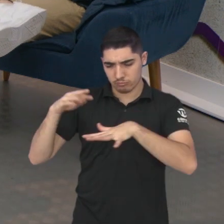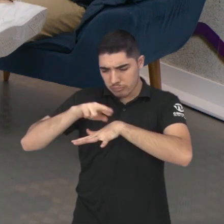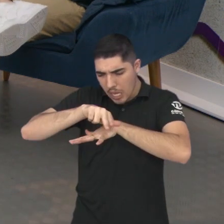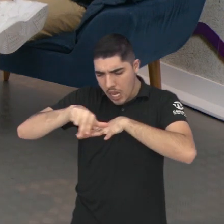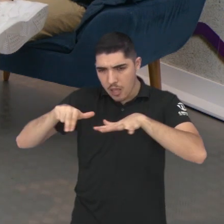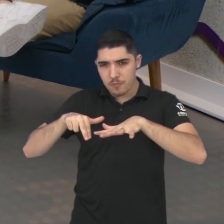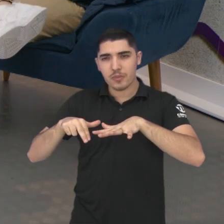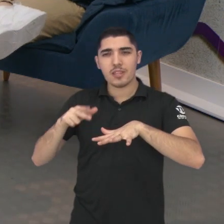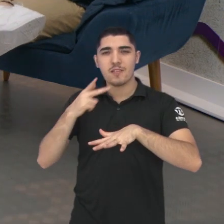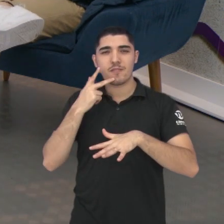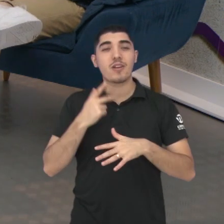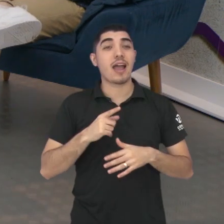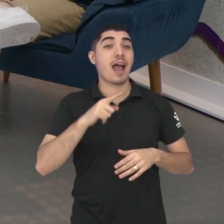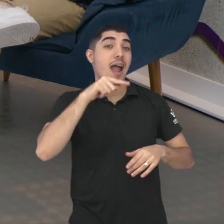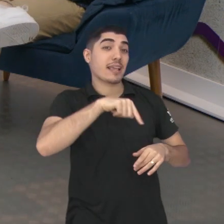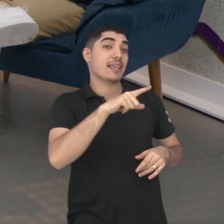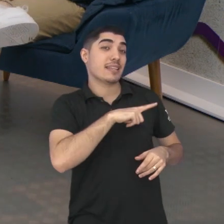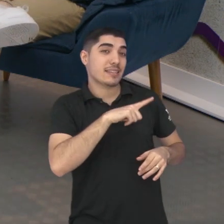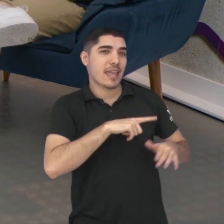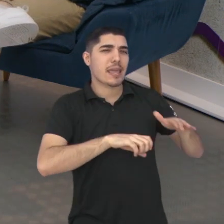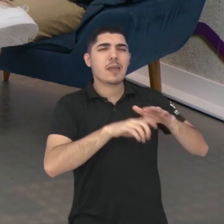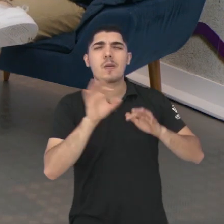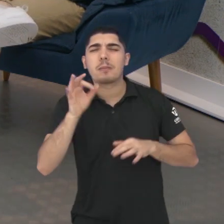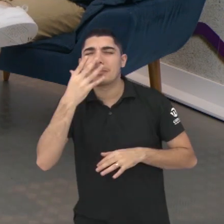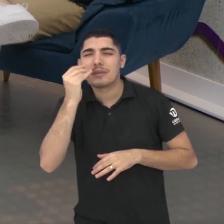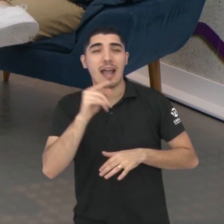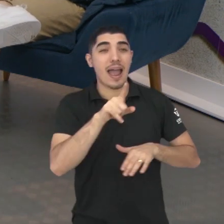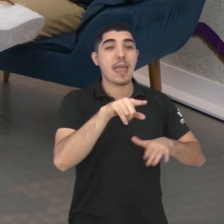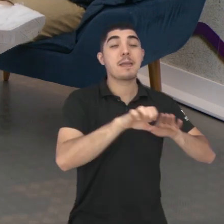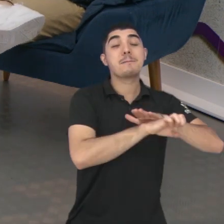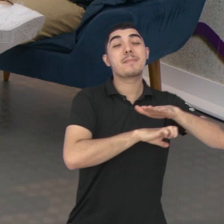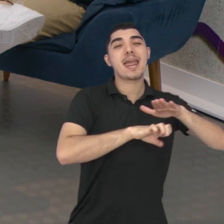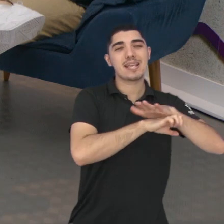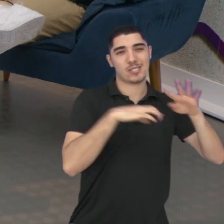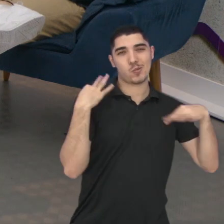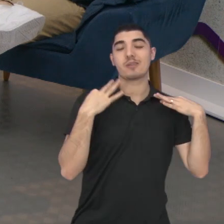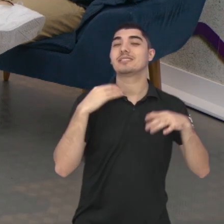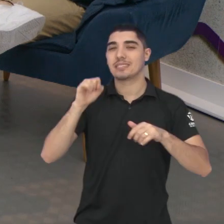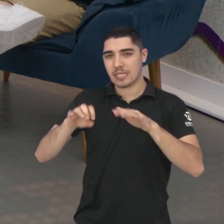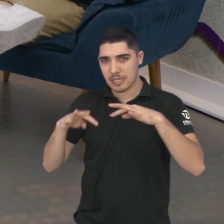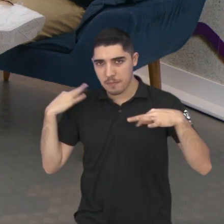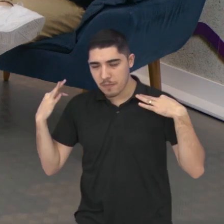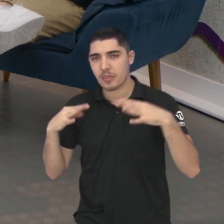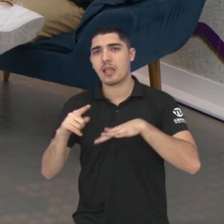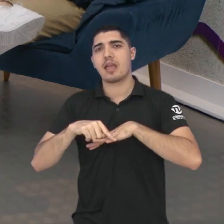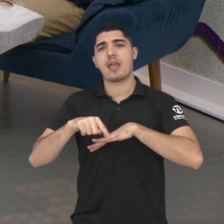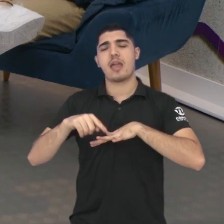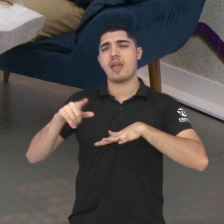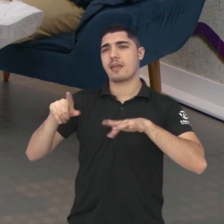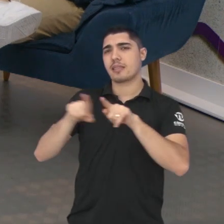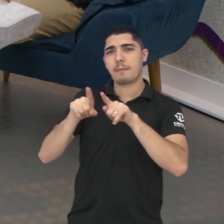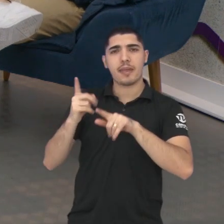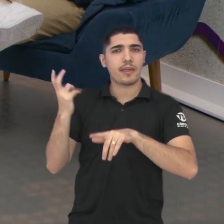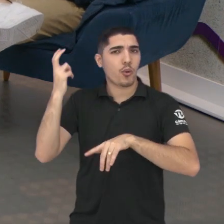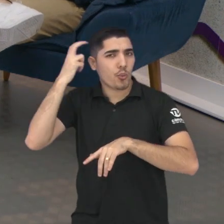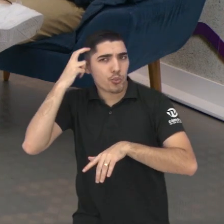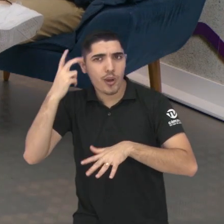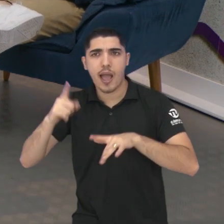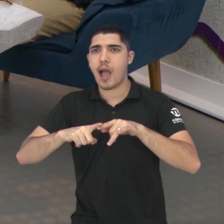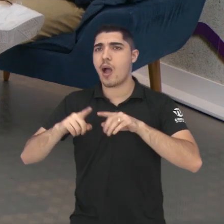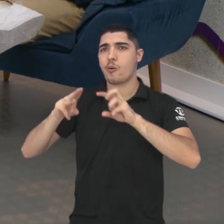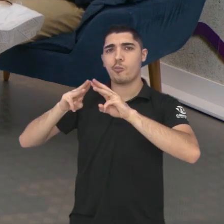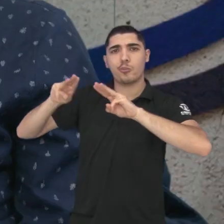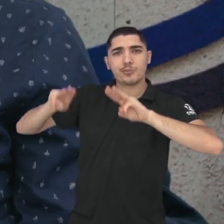turismo diferente, como que é mesmo? Corporativo. Corporativo. Tem o ecológico, tem turismo de aventura,